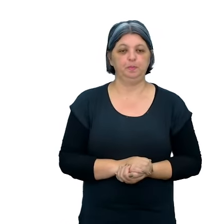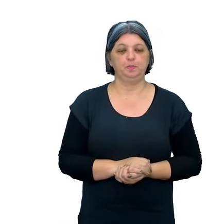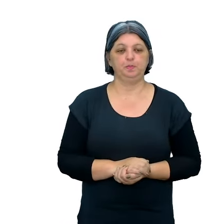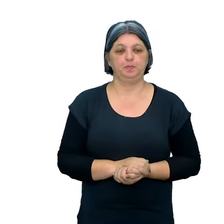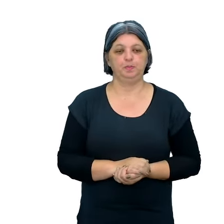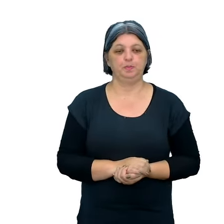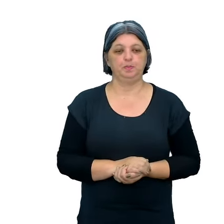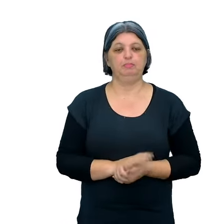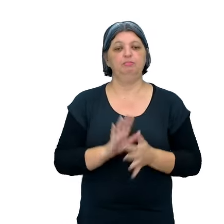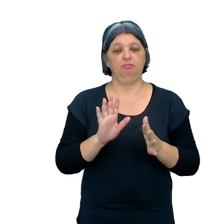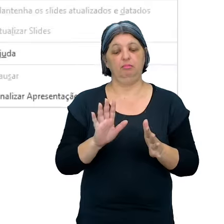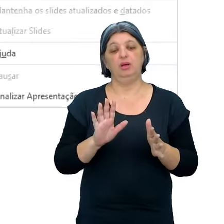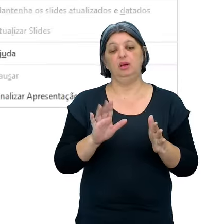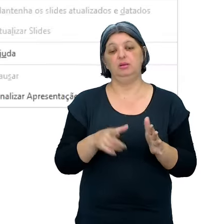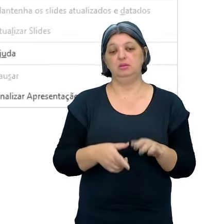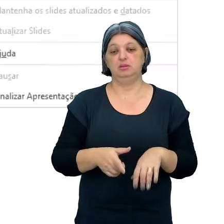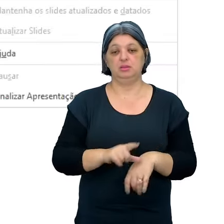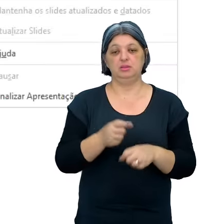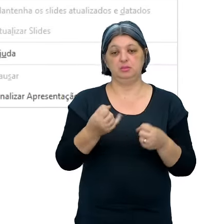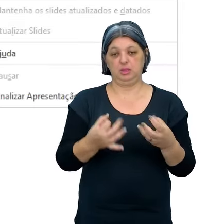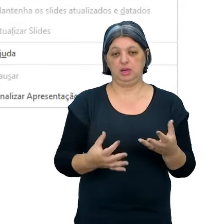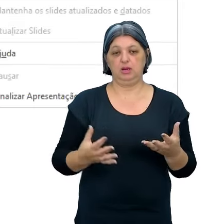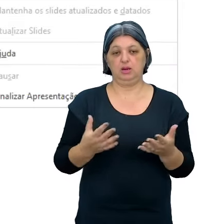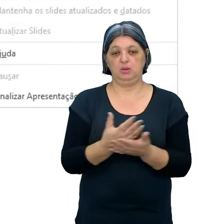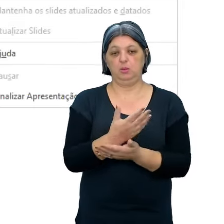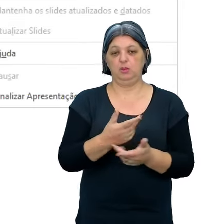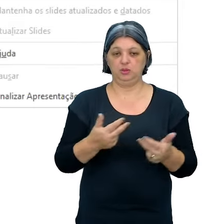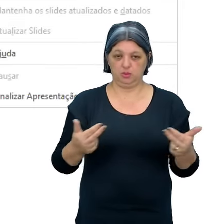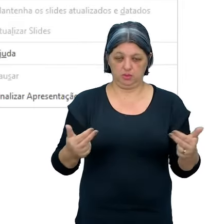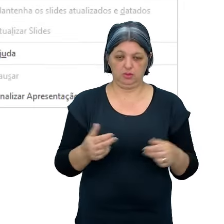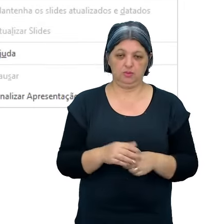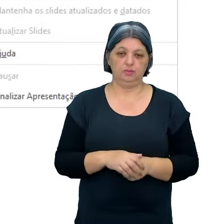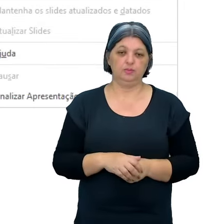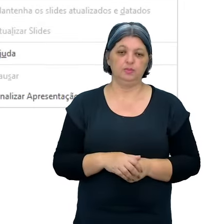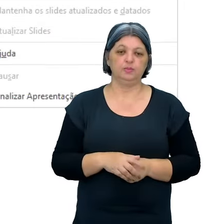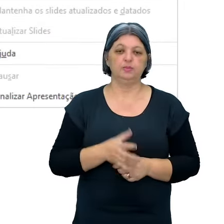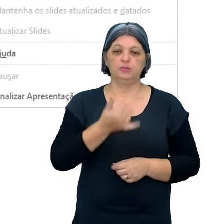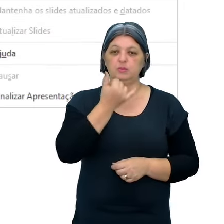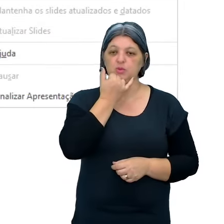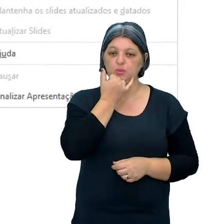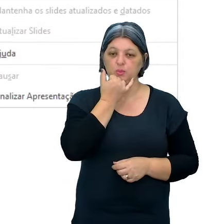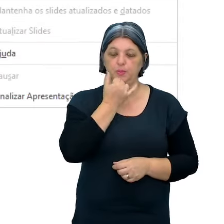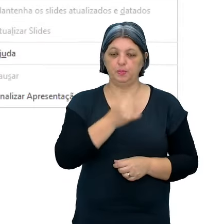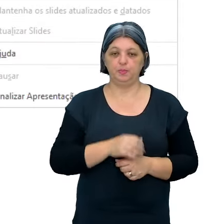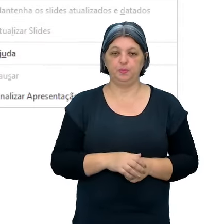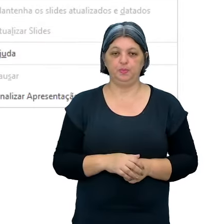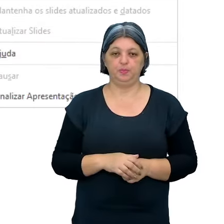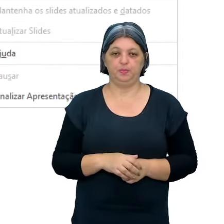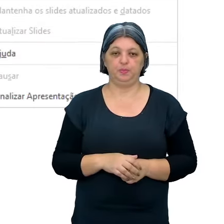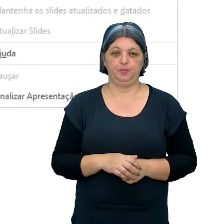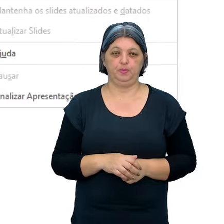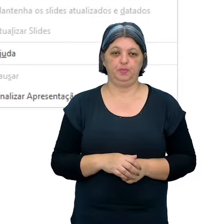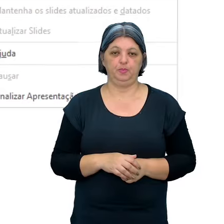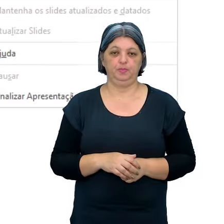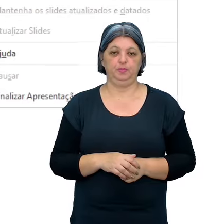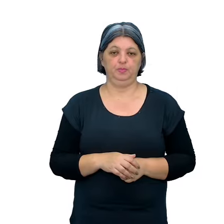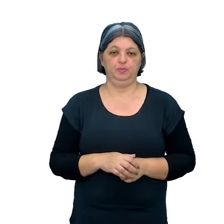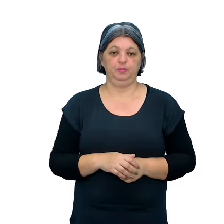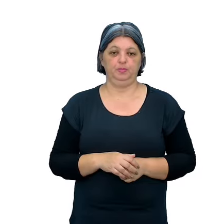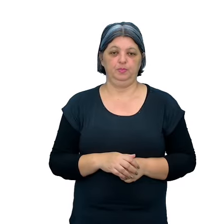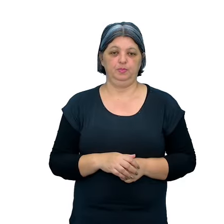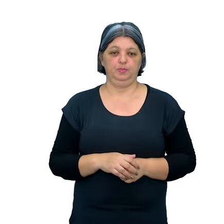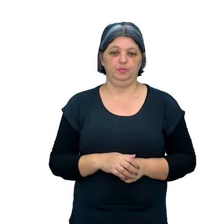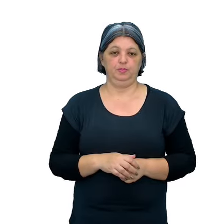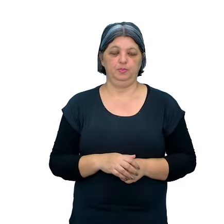comentar algumas questões. Então, para esse segundo, desculpa, aqui mexeu em alguma coisa. Para